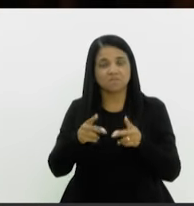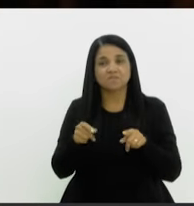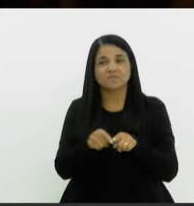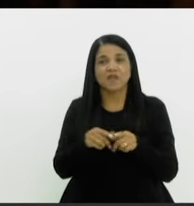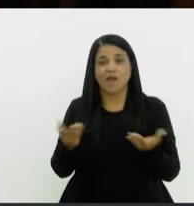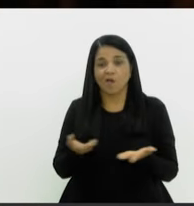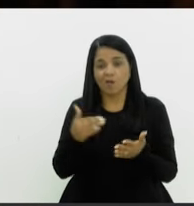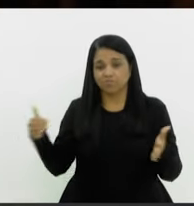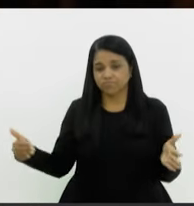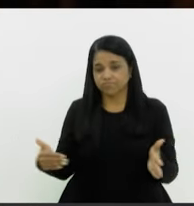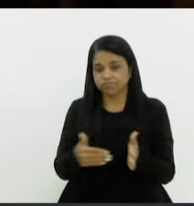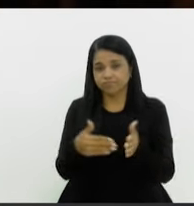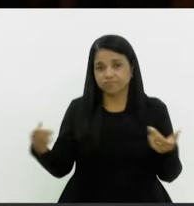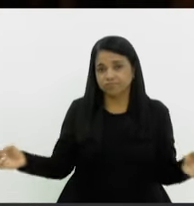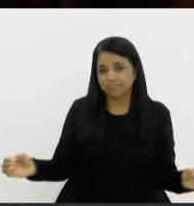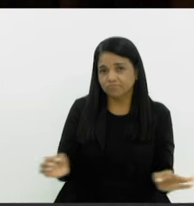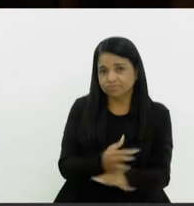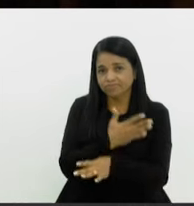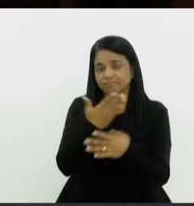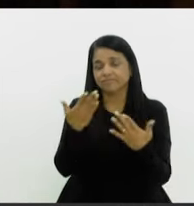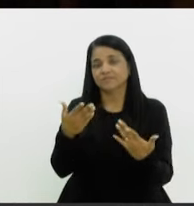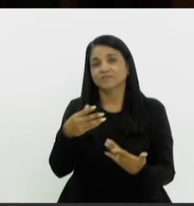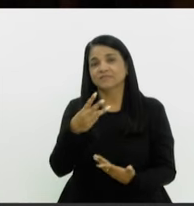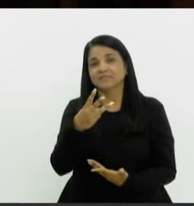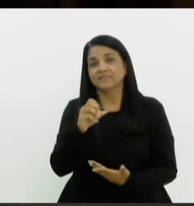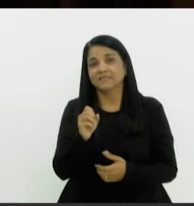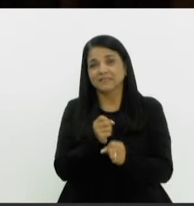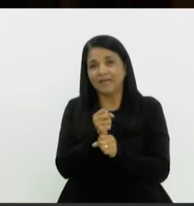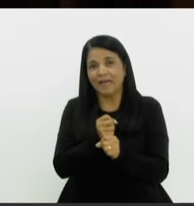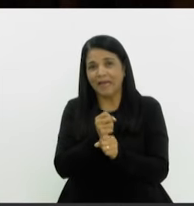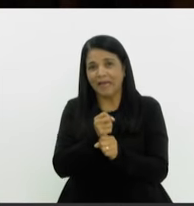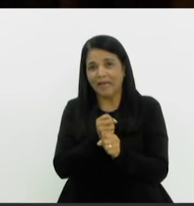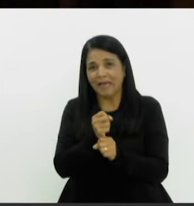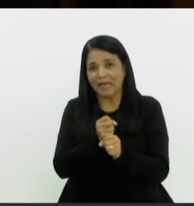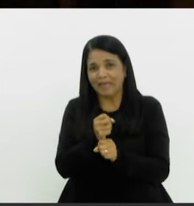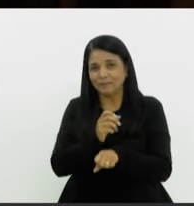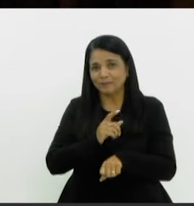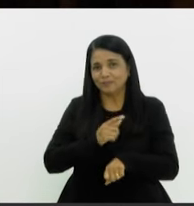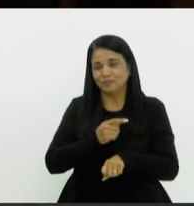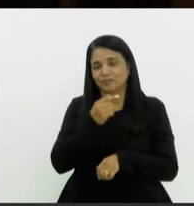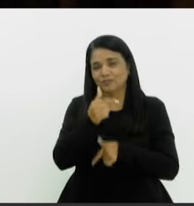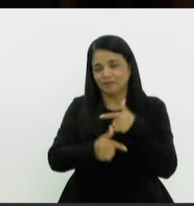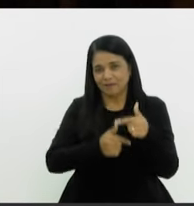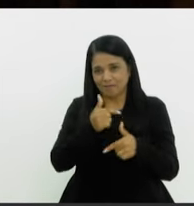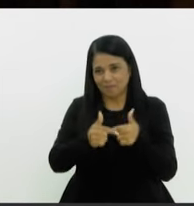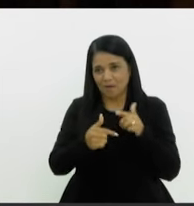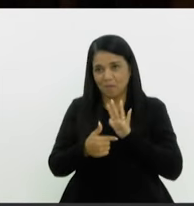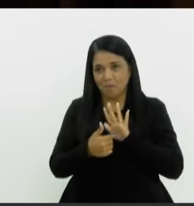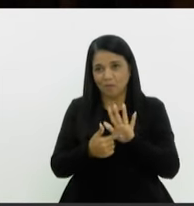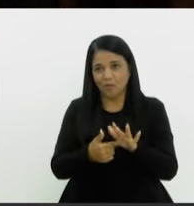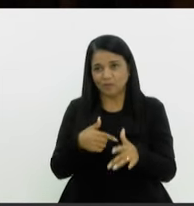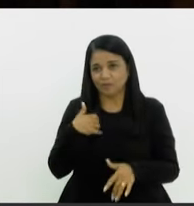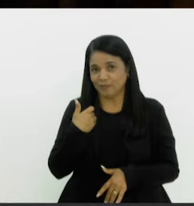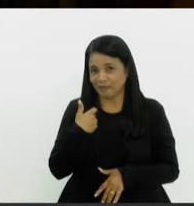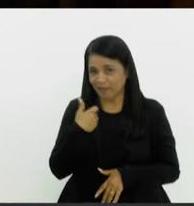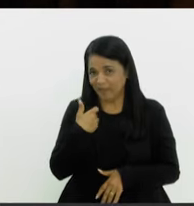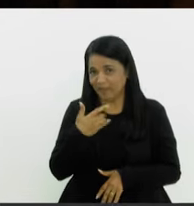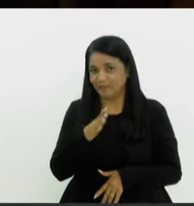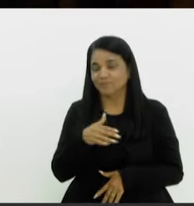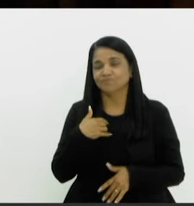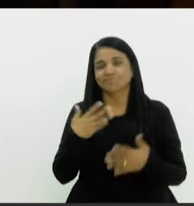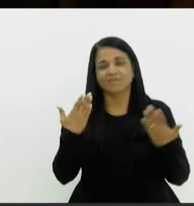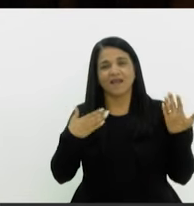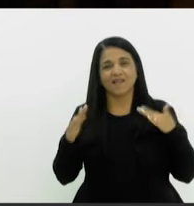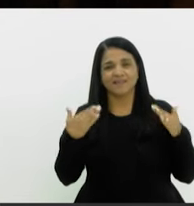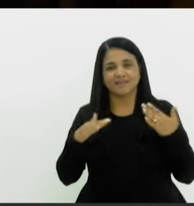30 anos de serviço público Patrícia a gente não pode falar muito de de tempo aqui porque nos revela a idade mas uma alegria Ter